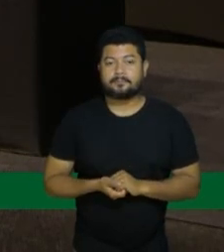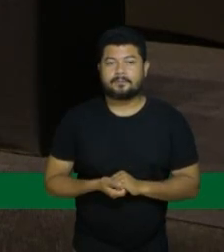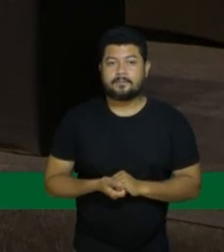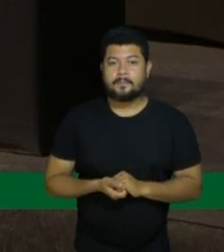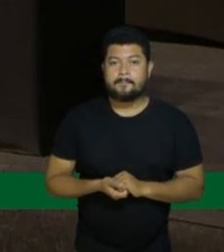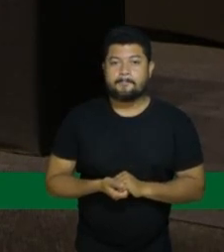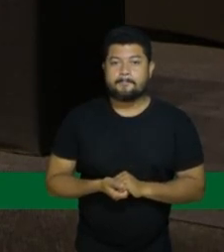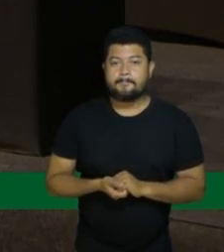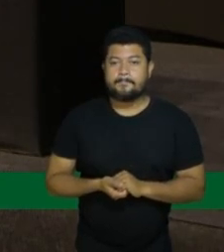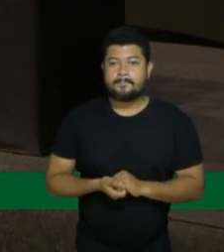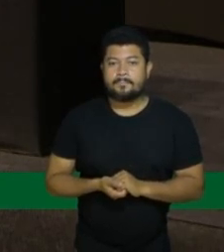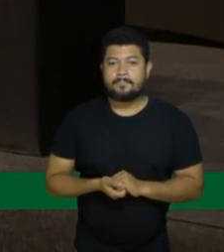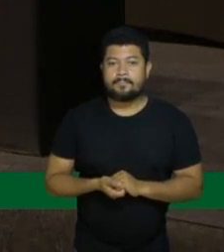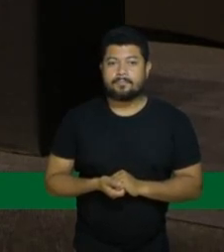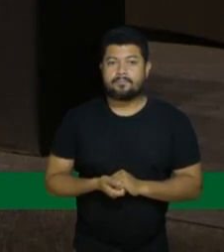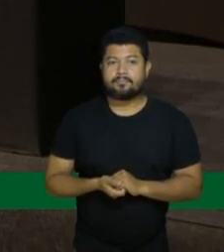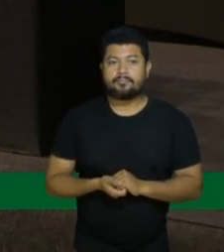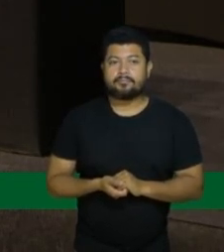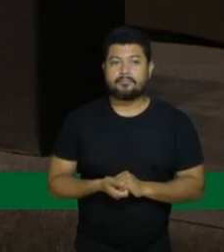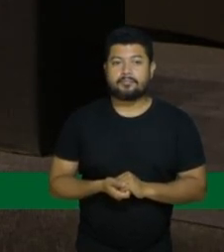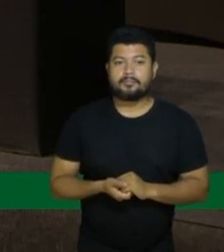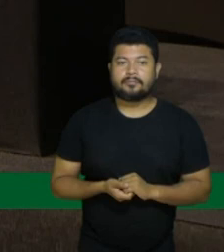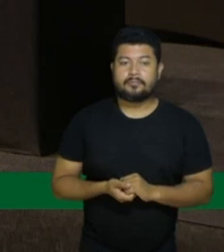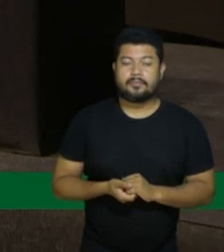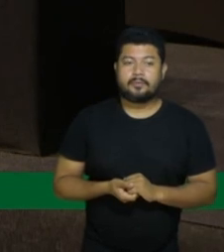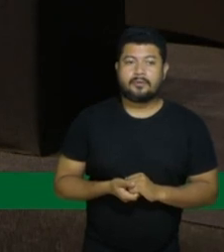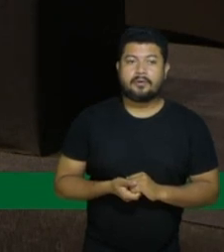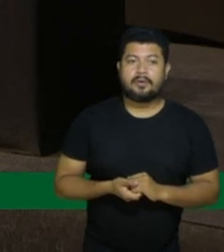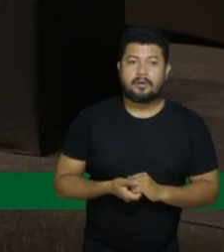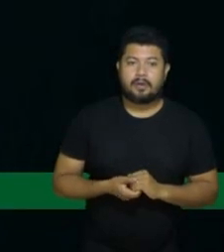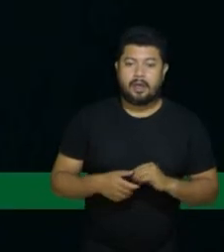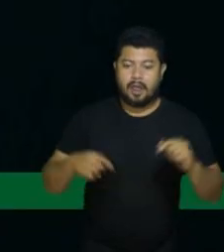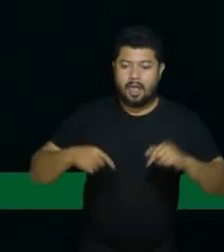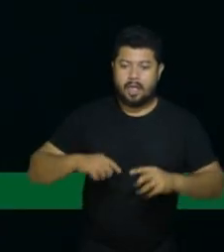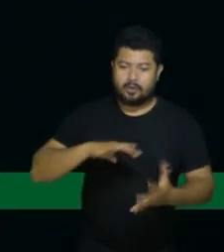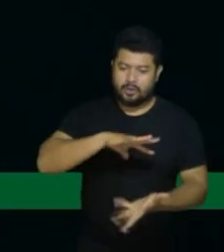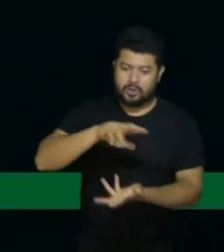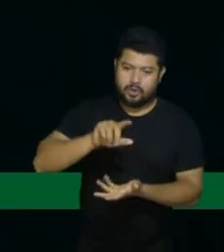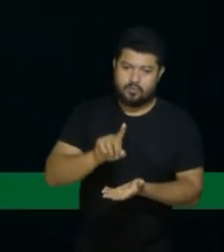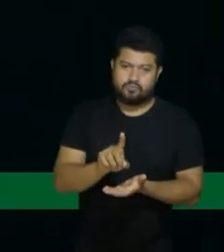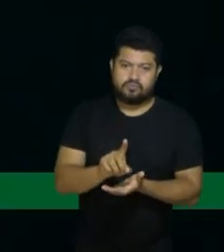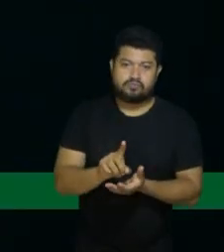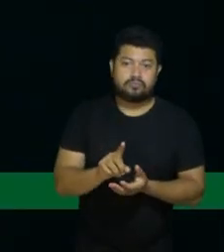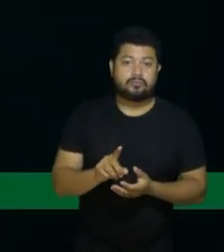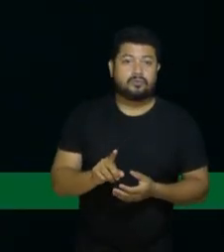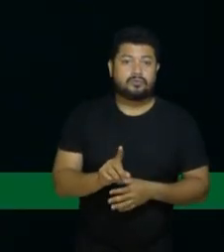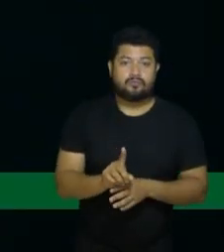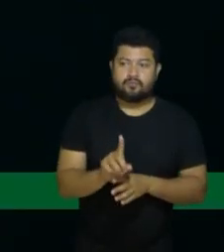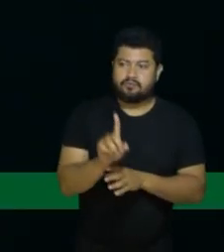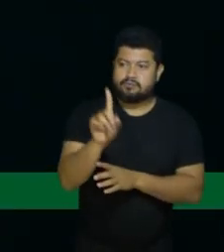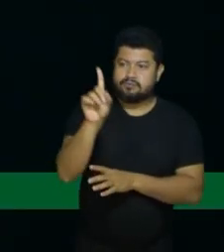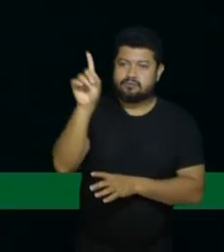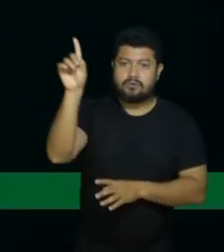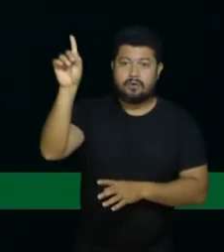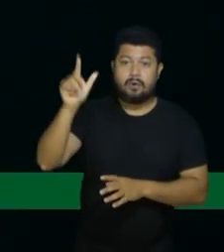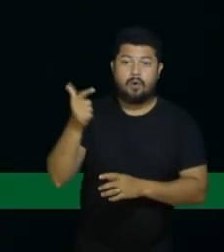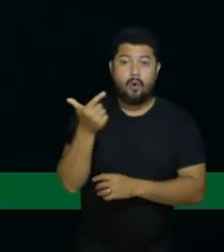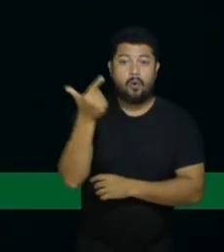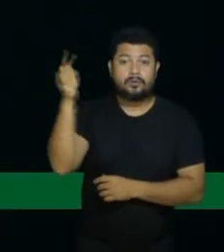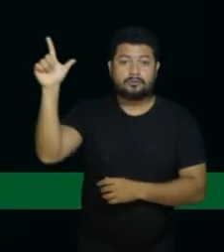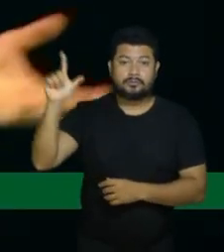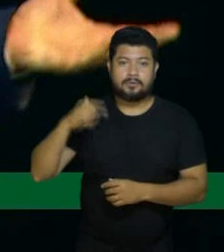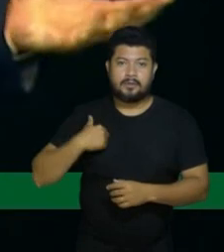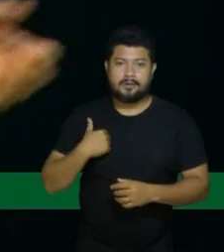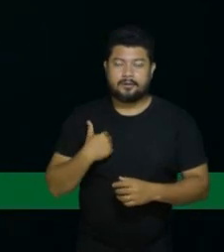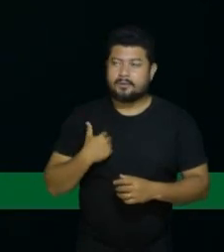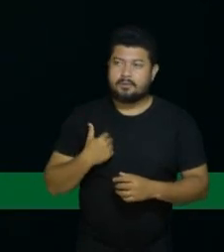em a gente pode sair da terra mas a terra nunca sai da gente não é mesmo